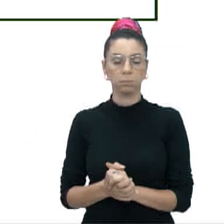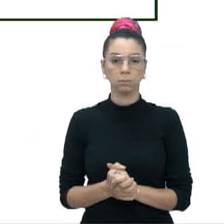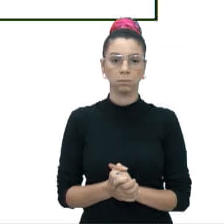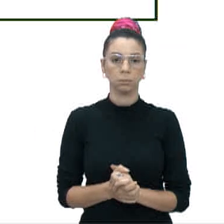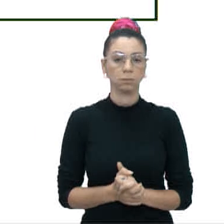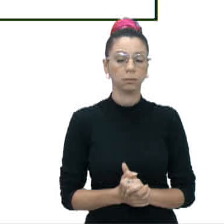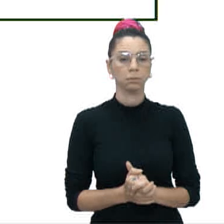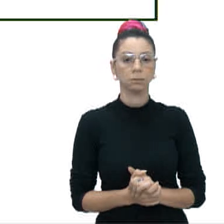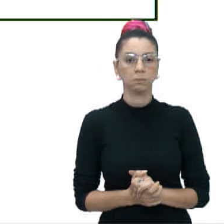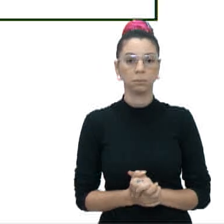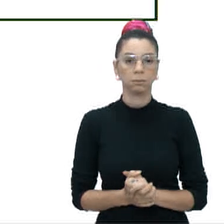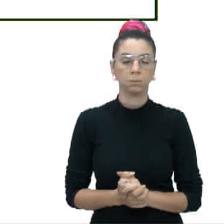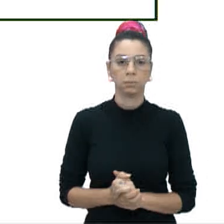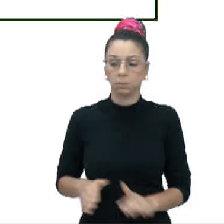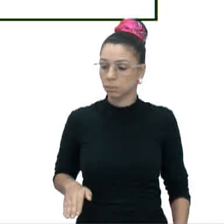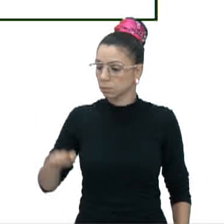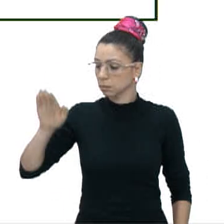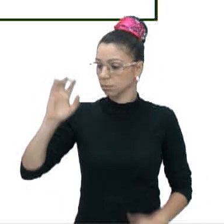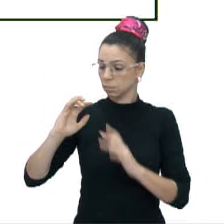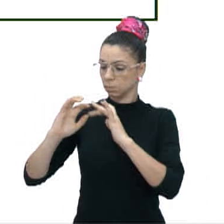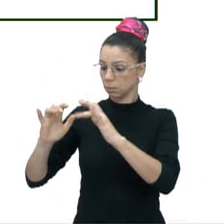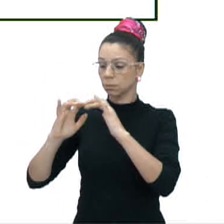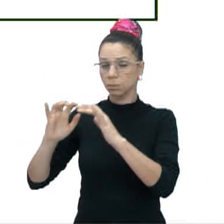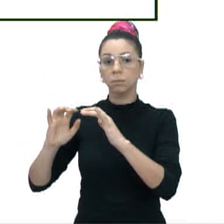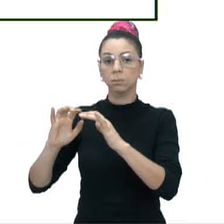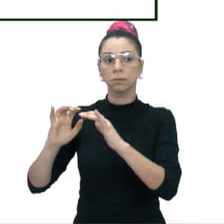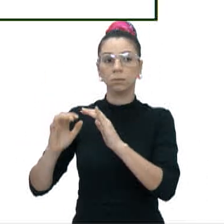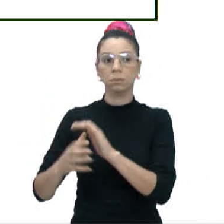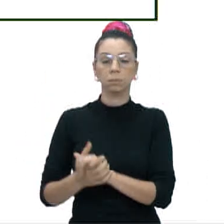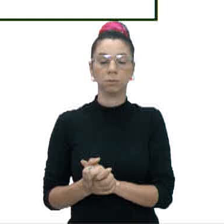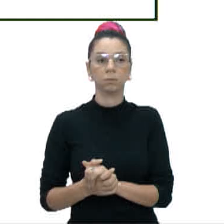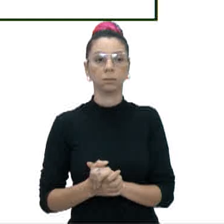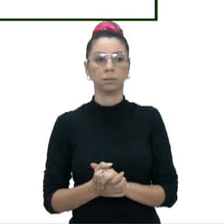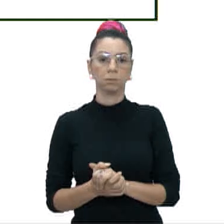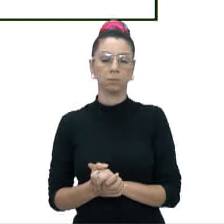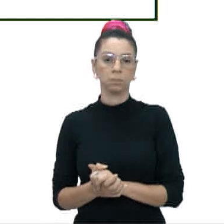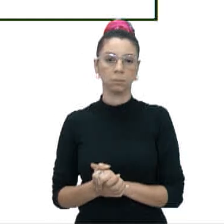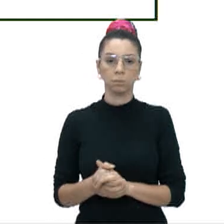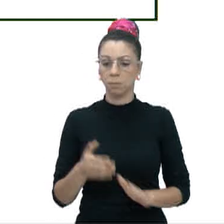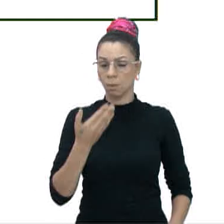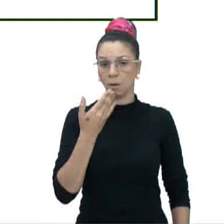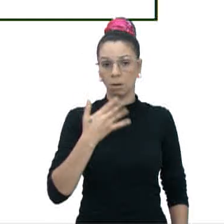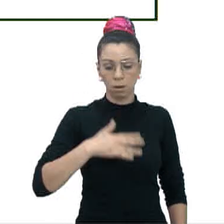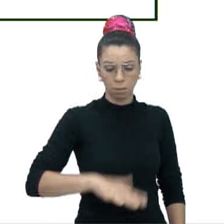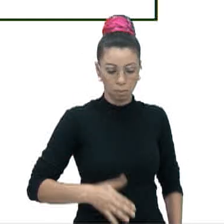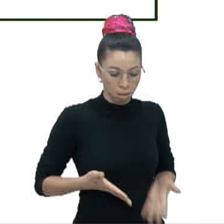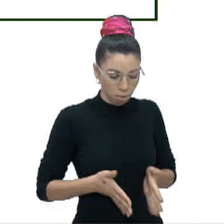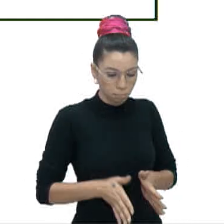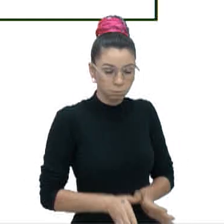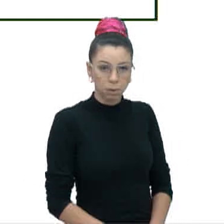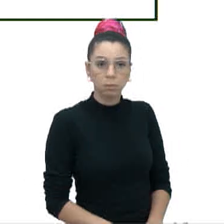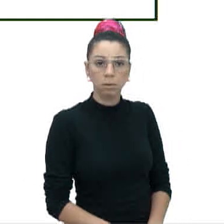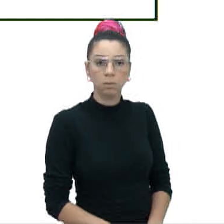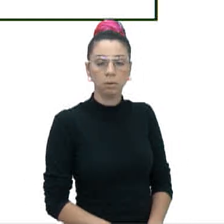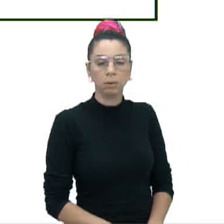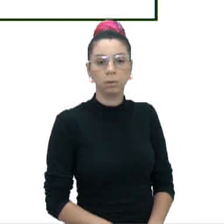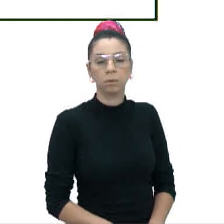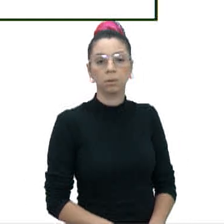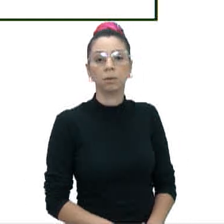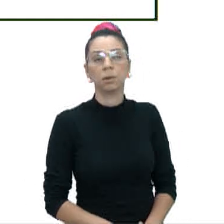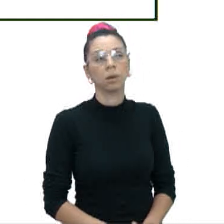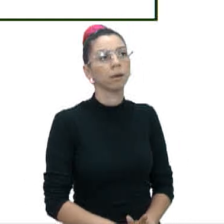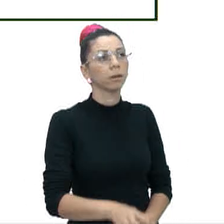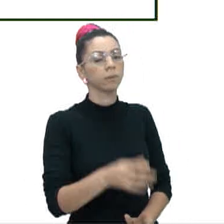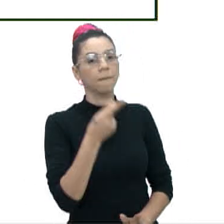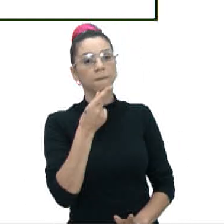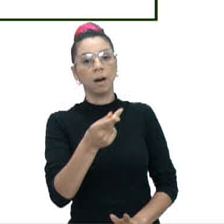Muitas partes do que a mente adulta podia fazer era inata, isto é, embora nenhuma criança nascesse automaticamente sendo capaz de falar